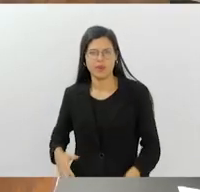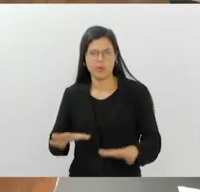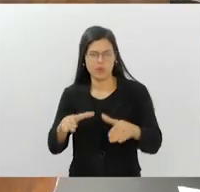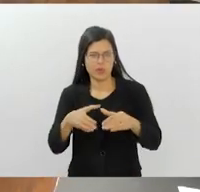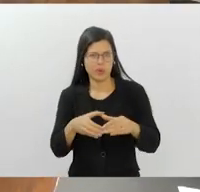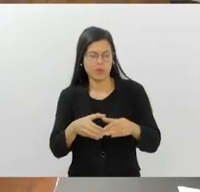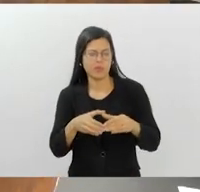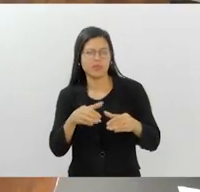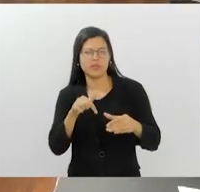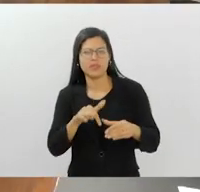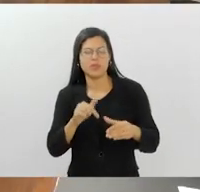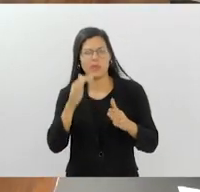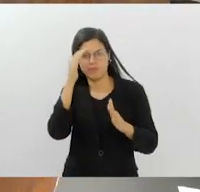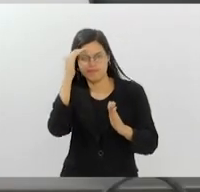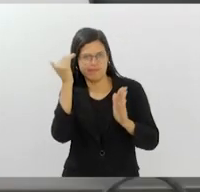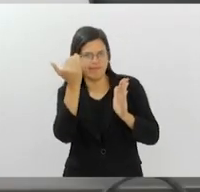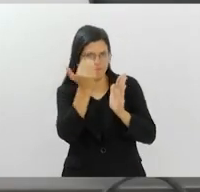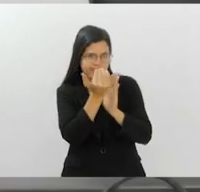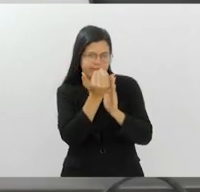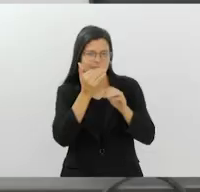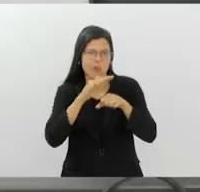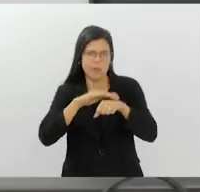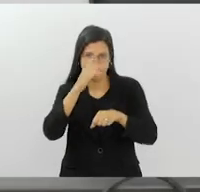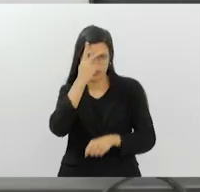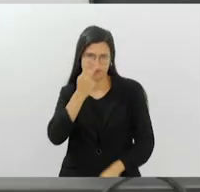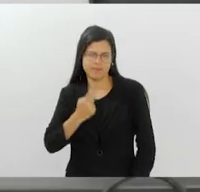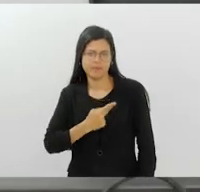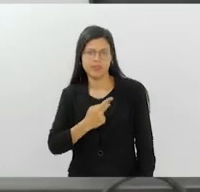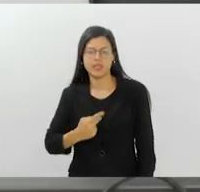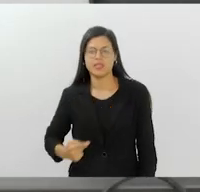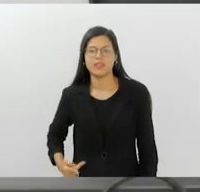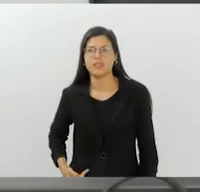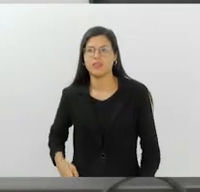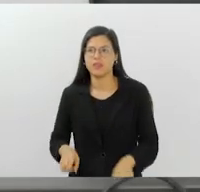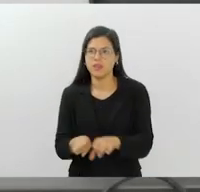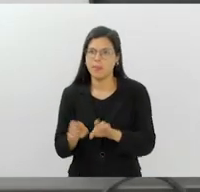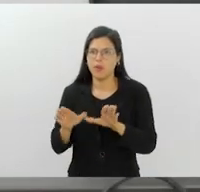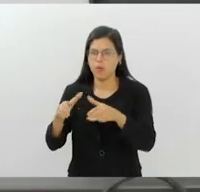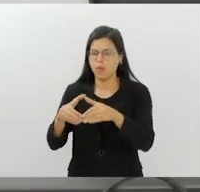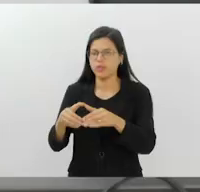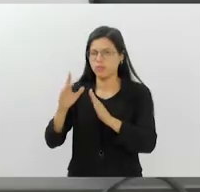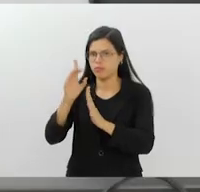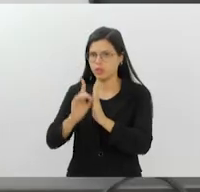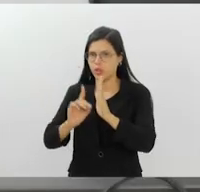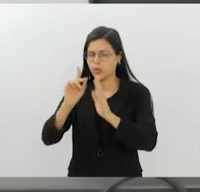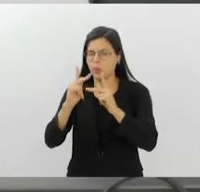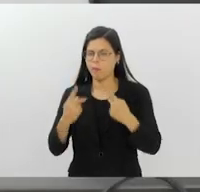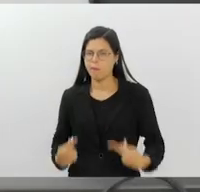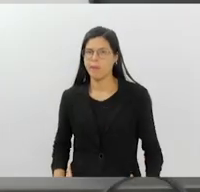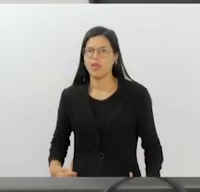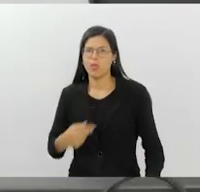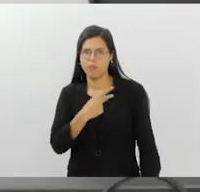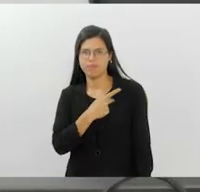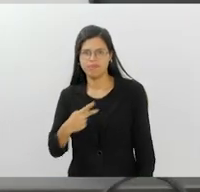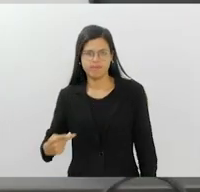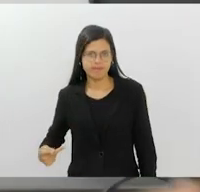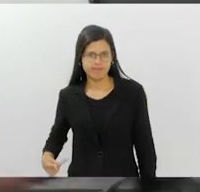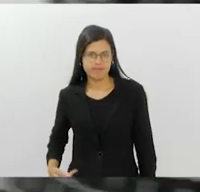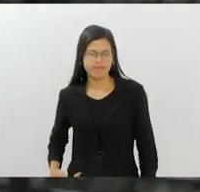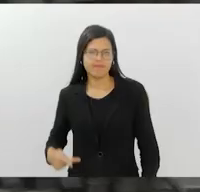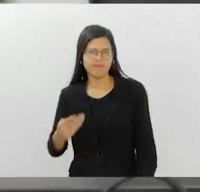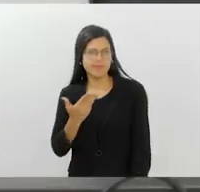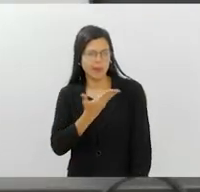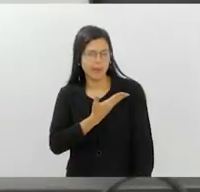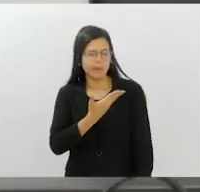comissão do cumpras que eu presido e da comissão de defesa dos Direitos Humanos presidido pela minha companheira